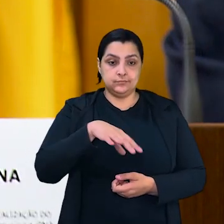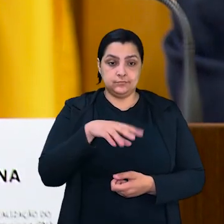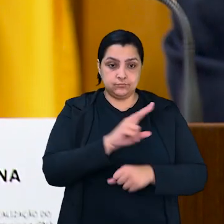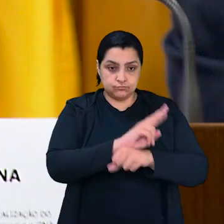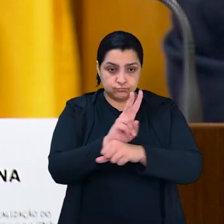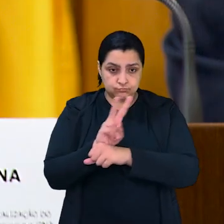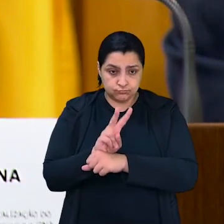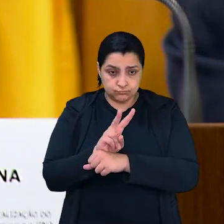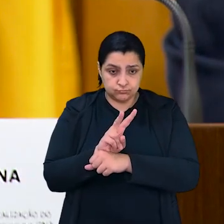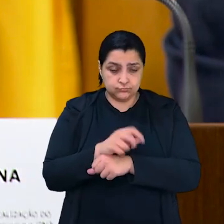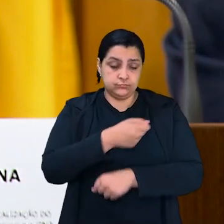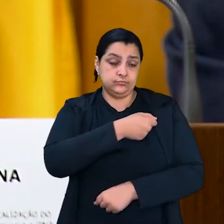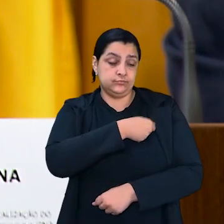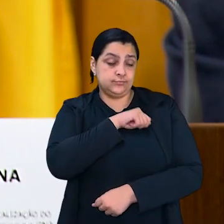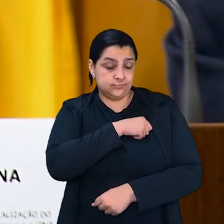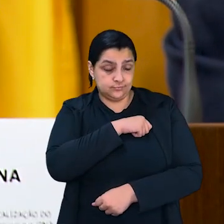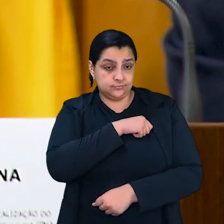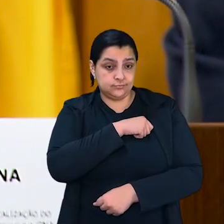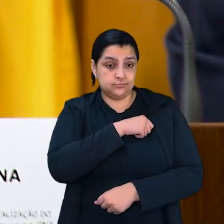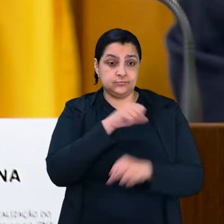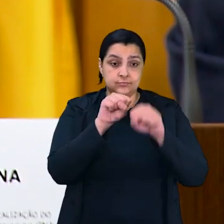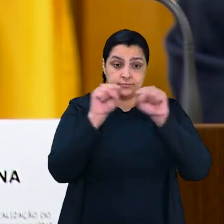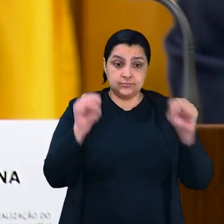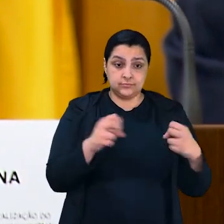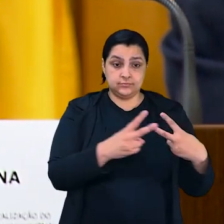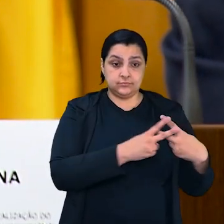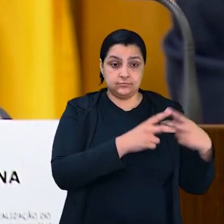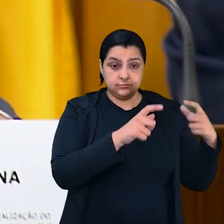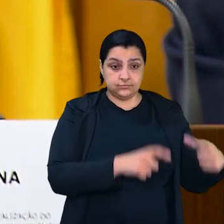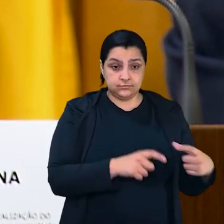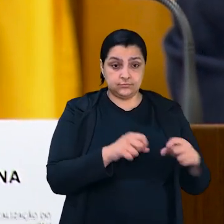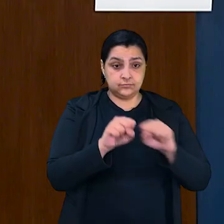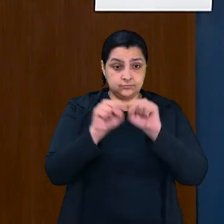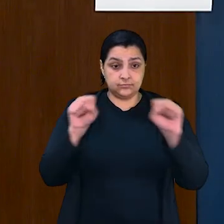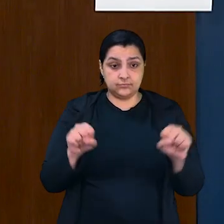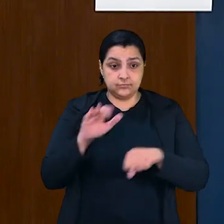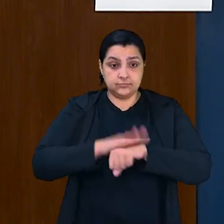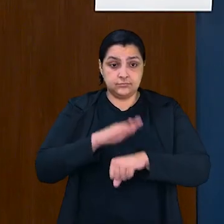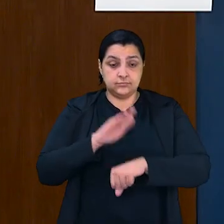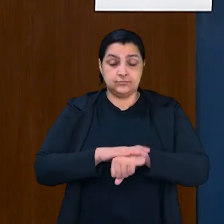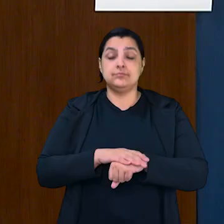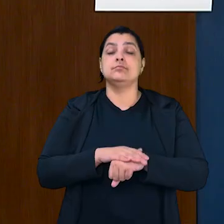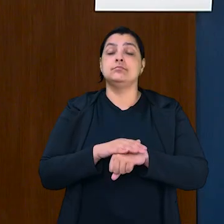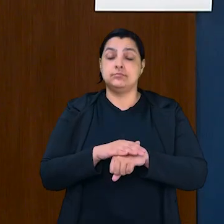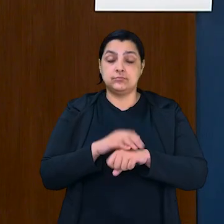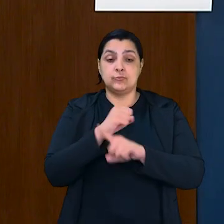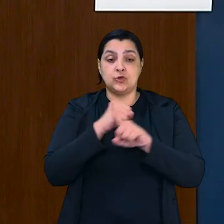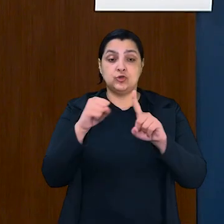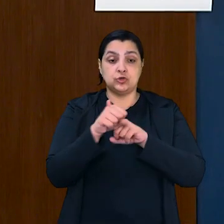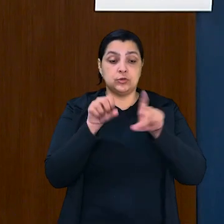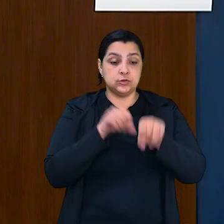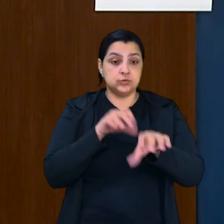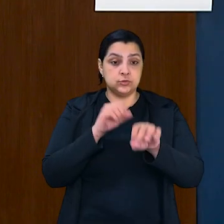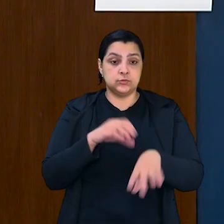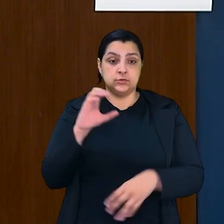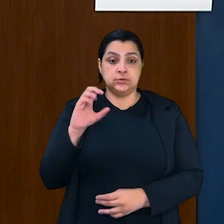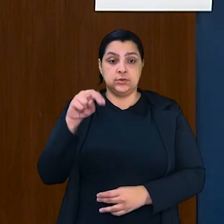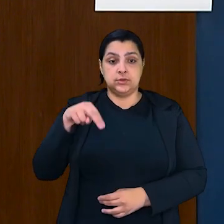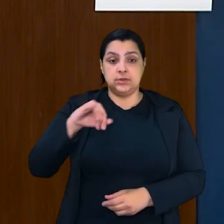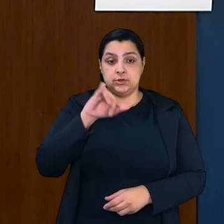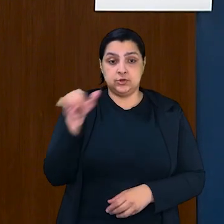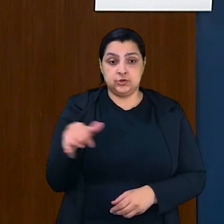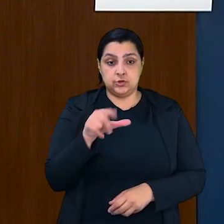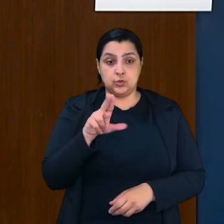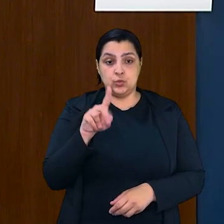do Departamento de Monitoramento e Fiscalização do Sistema Carcerário e do Sistema de Execução de Medidas Socioeducativas